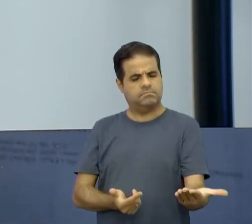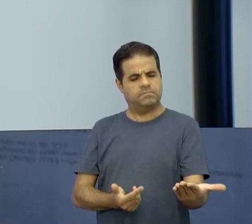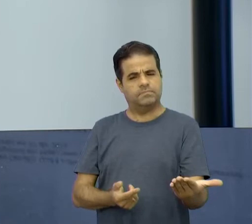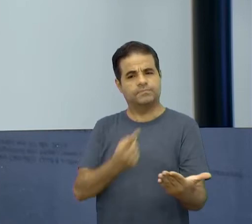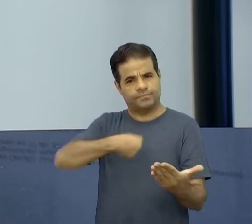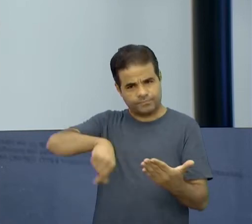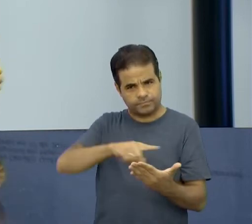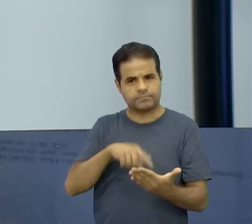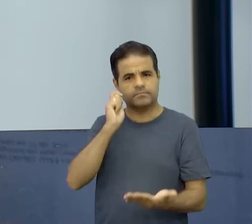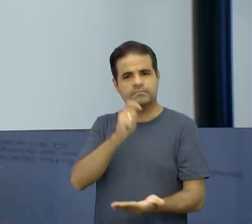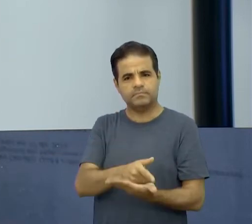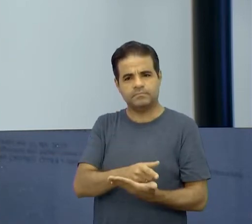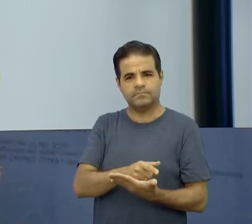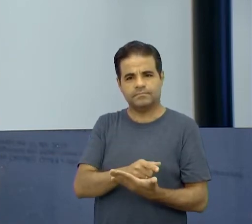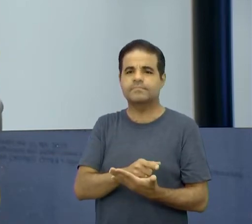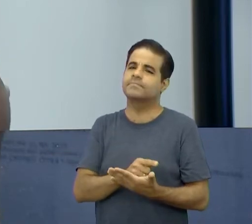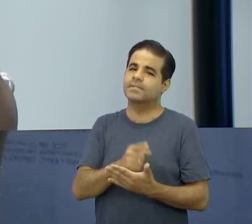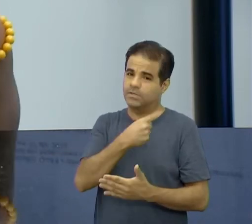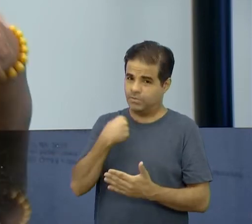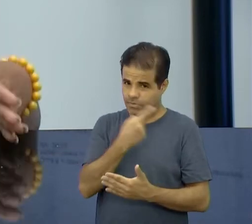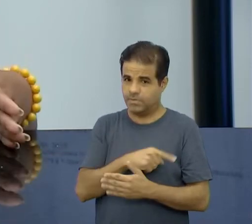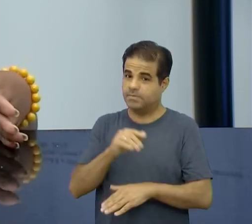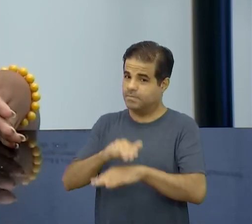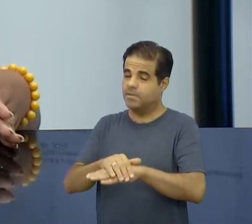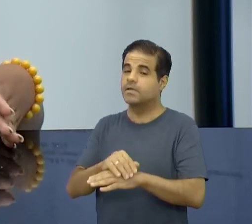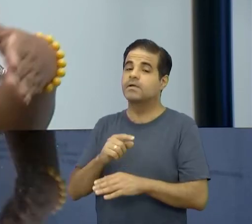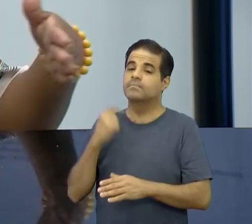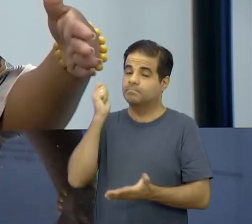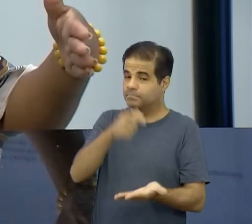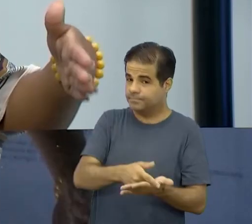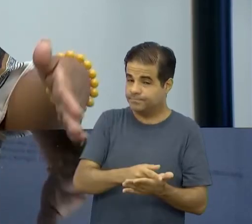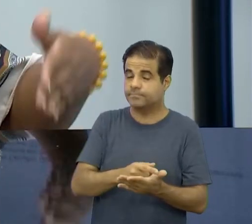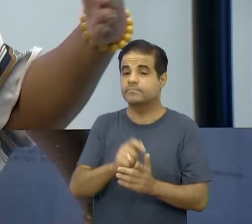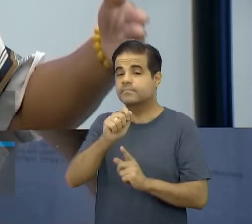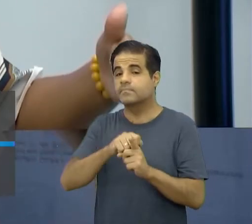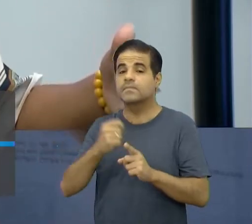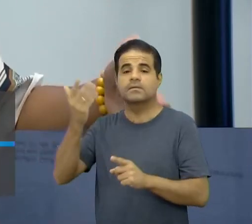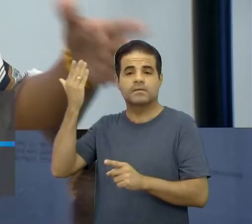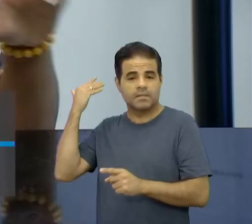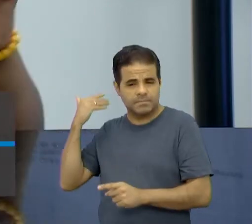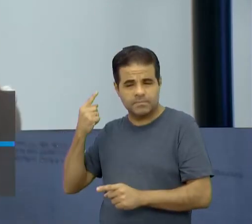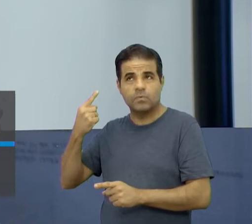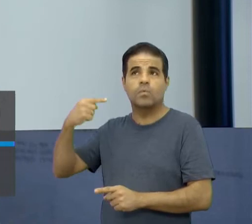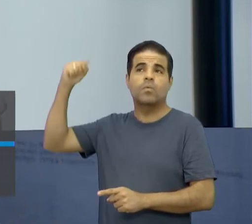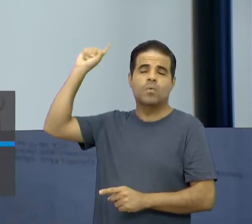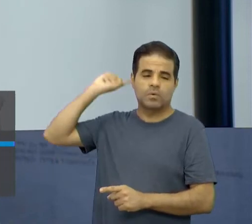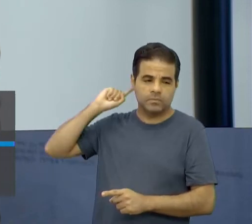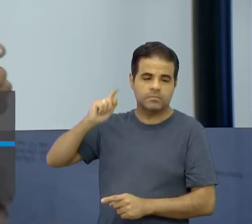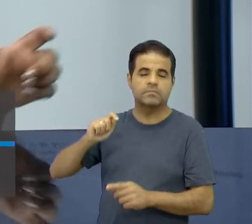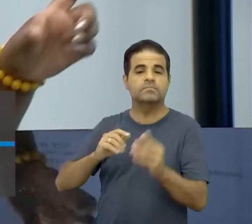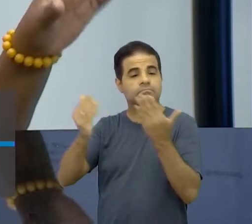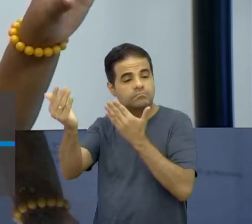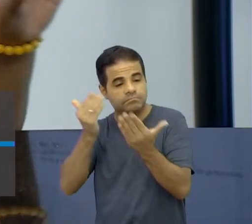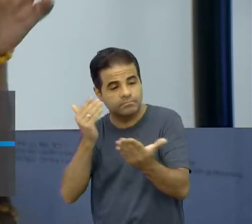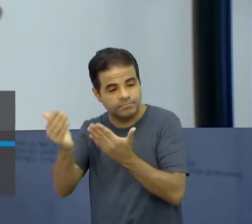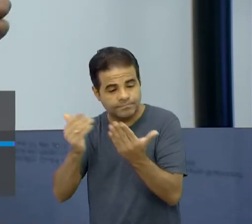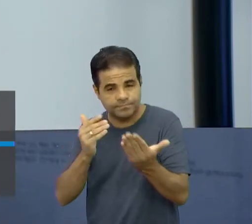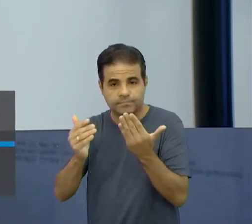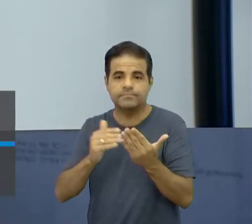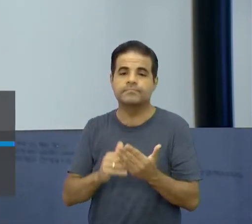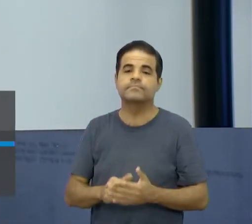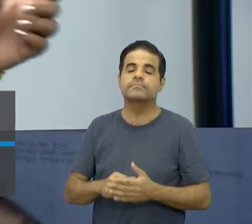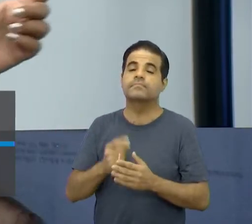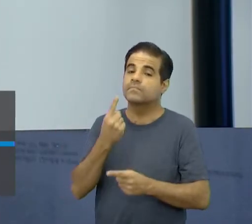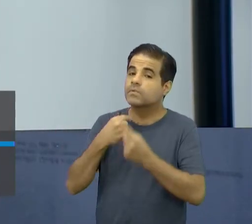nós pagamos, né? Quem vê pensa que eles pagam, né? Nós pagamos tanto, o mês passado, o mês retrasado, eles conseguem fazer a comparação, né,